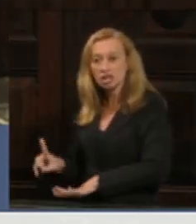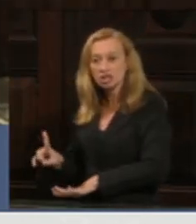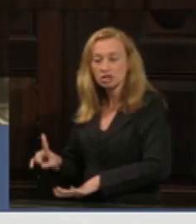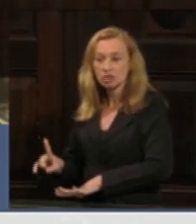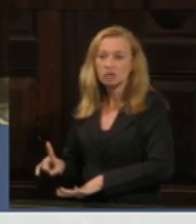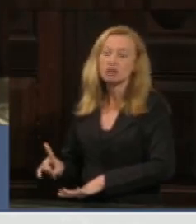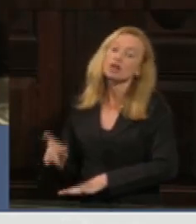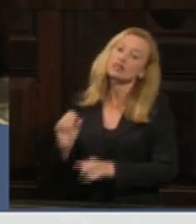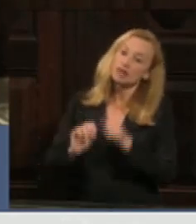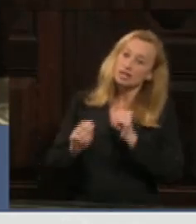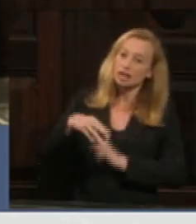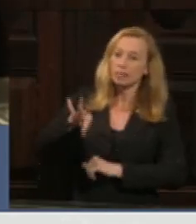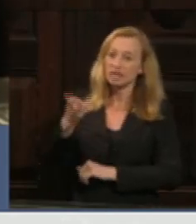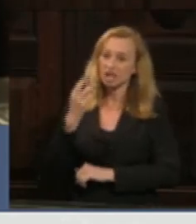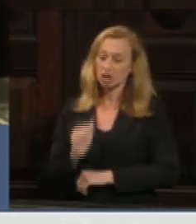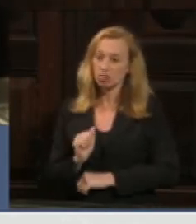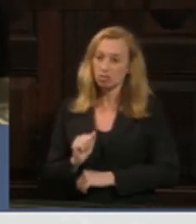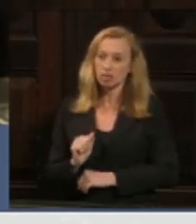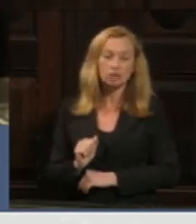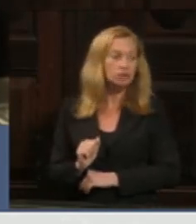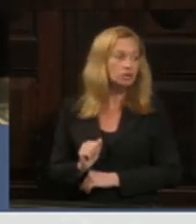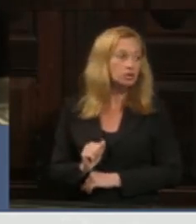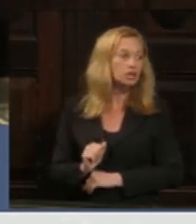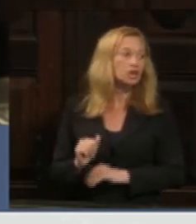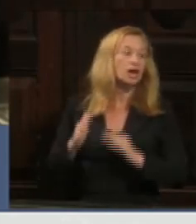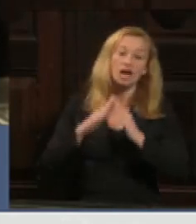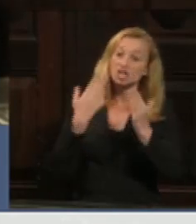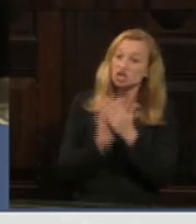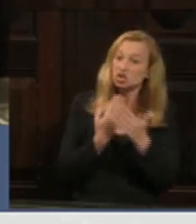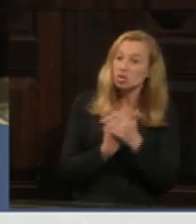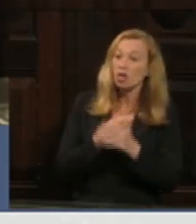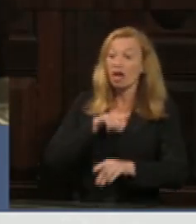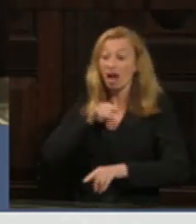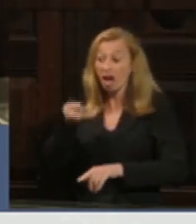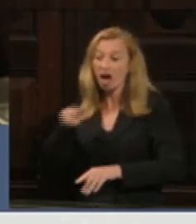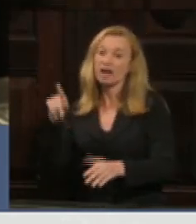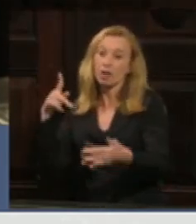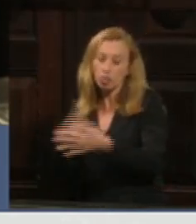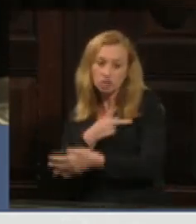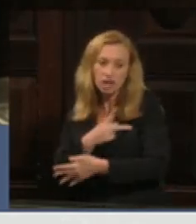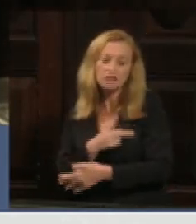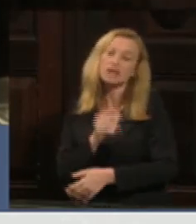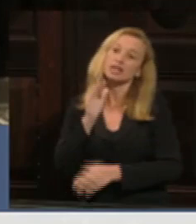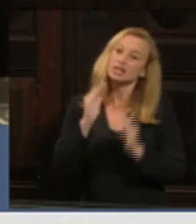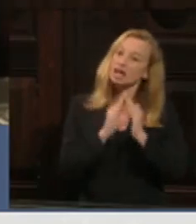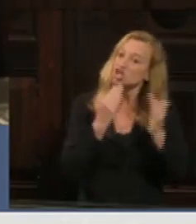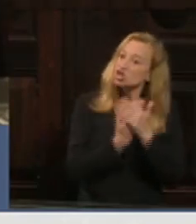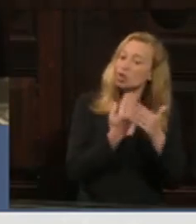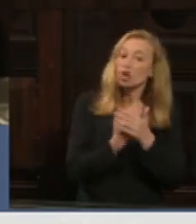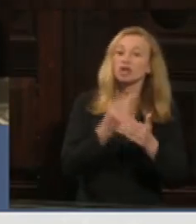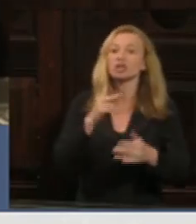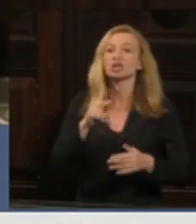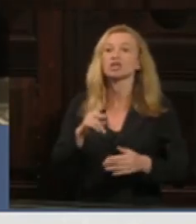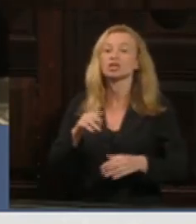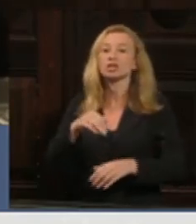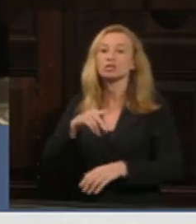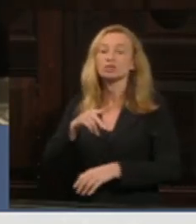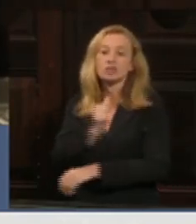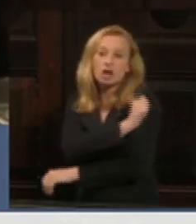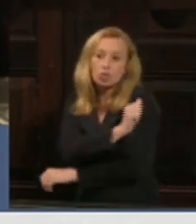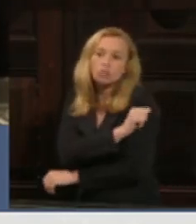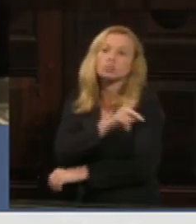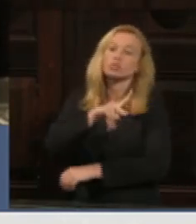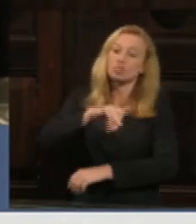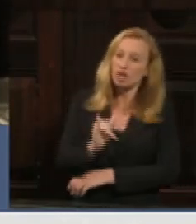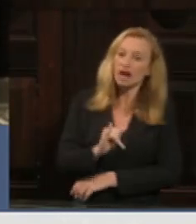lado da secretaria do sistema de matrícula. É nas escolas que as coisas acontecem, é nas escolas onde os alunos vão, onde as famílias vão, onde estão